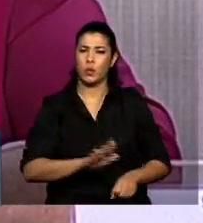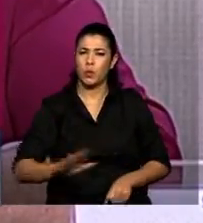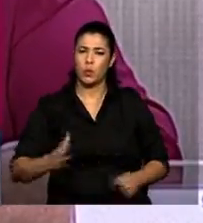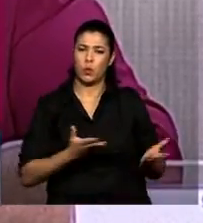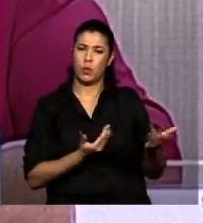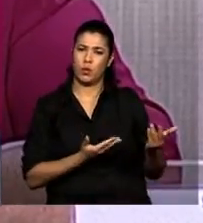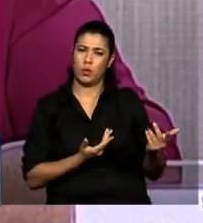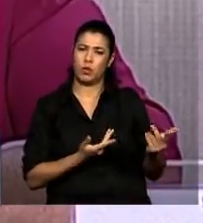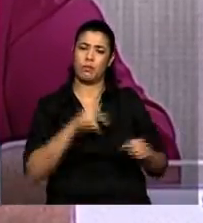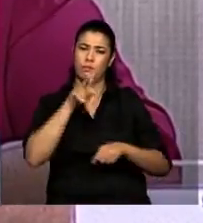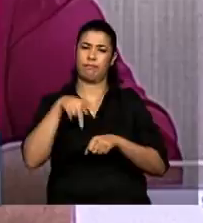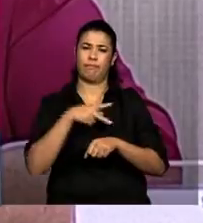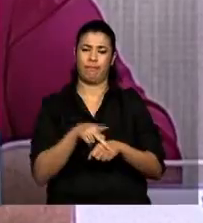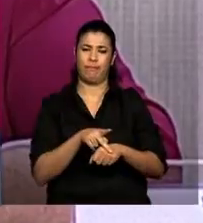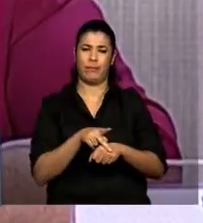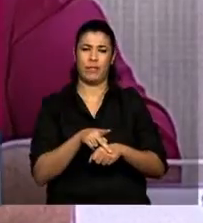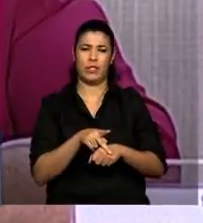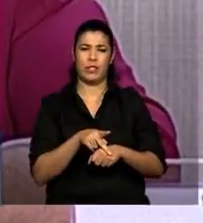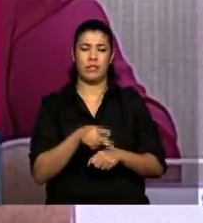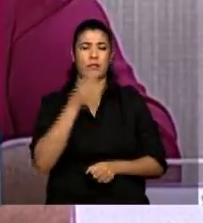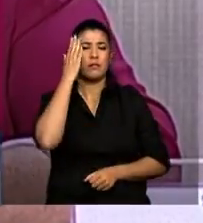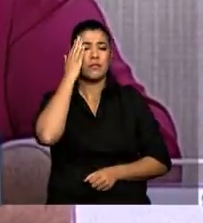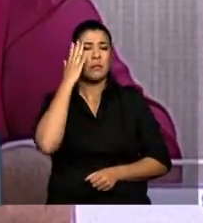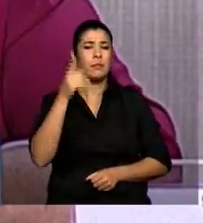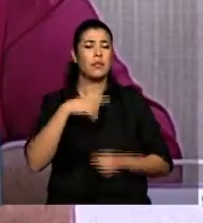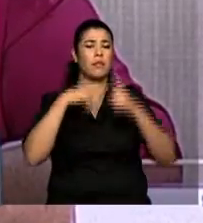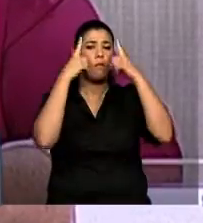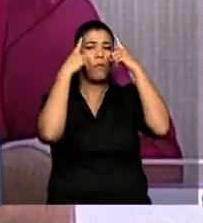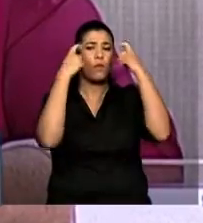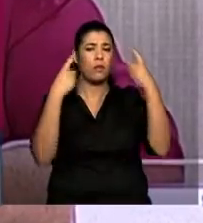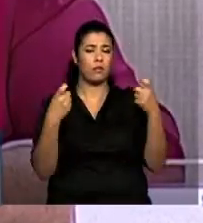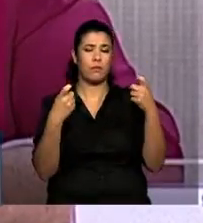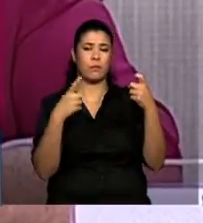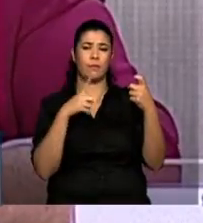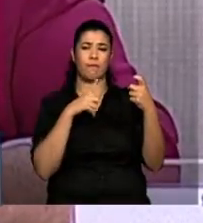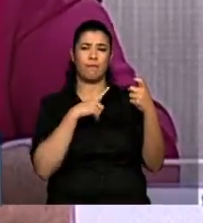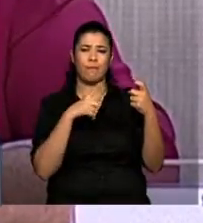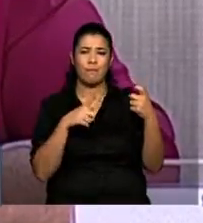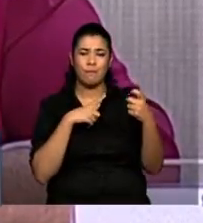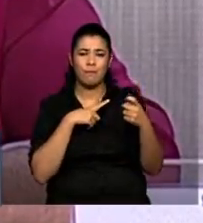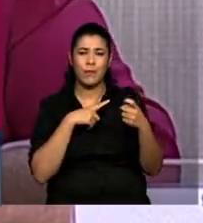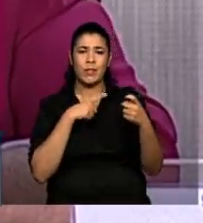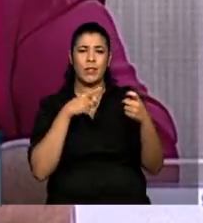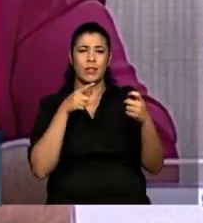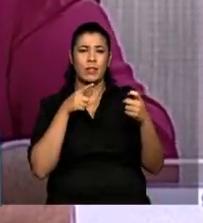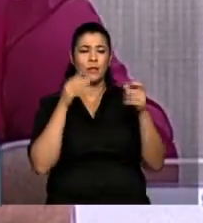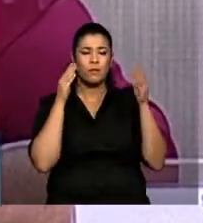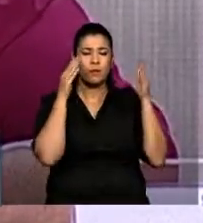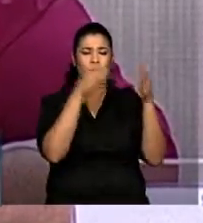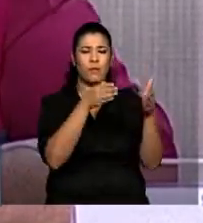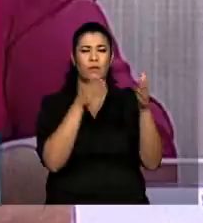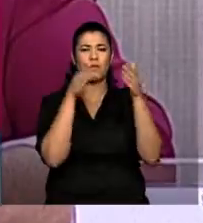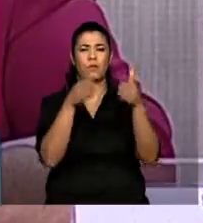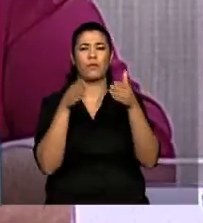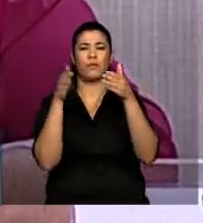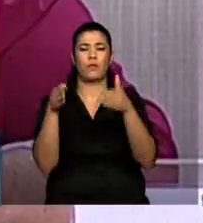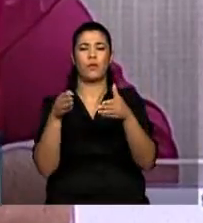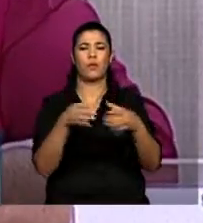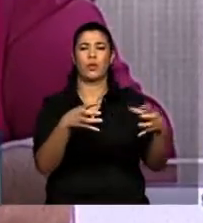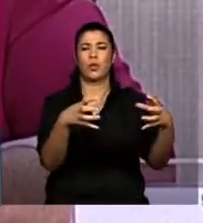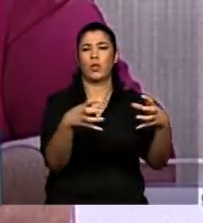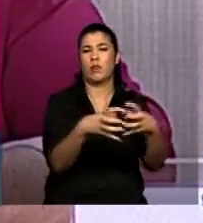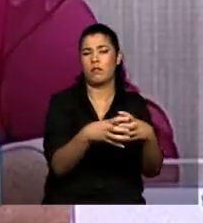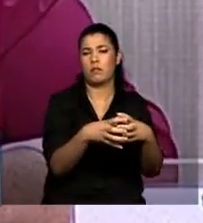que a violência, ela tem cortes de classe, de renda, de